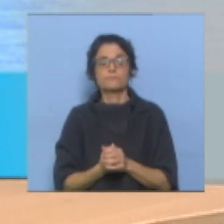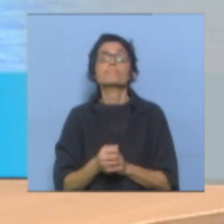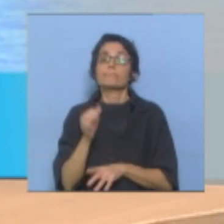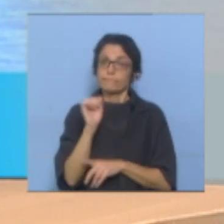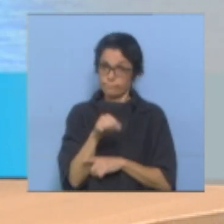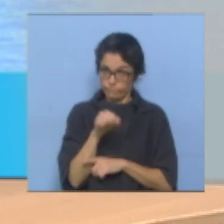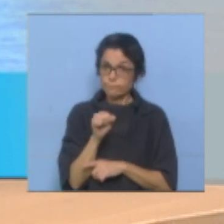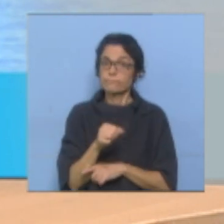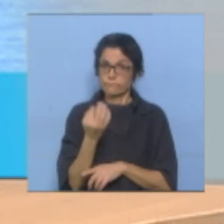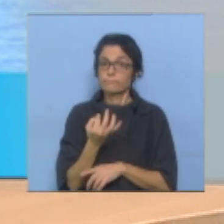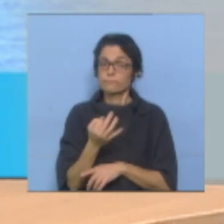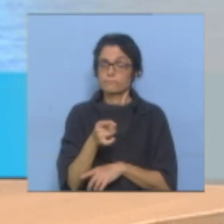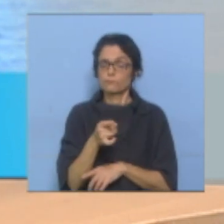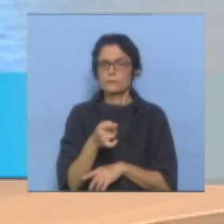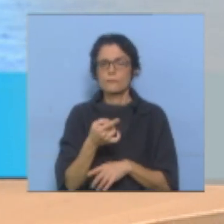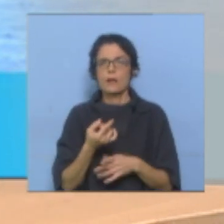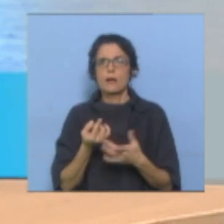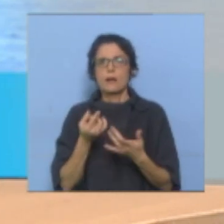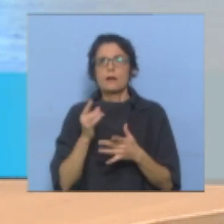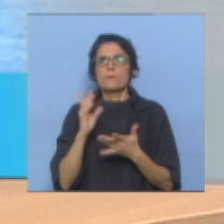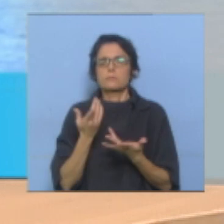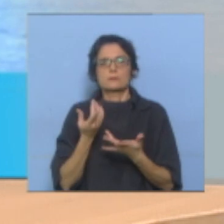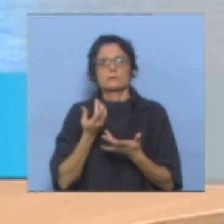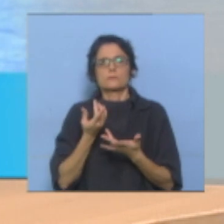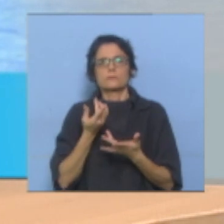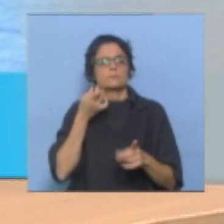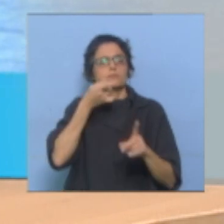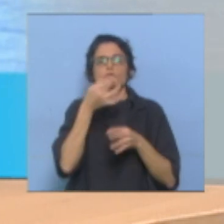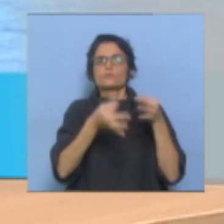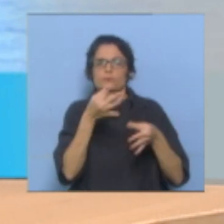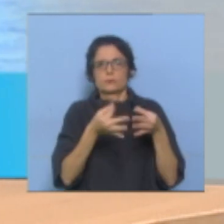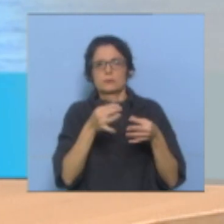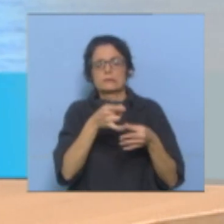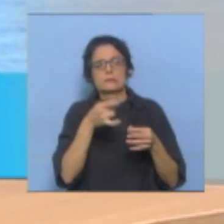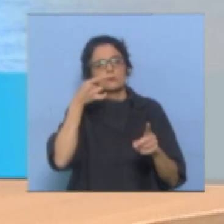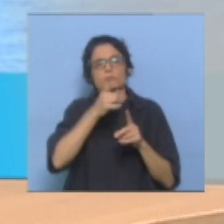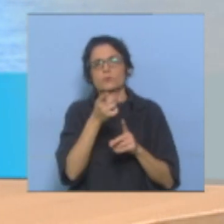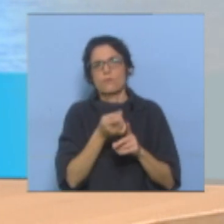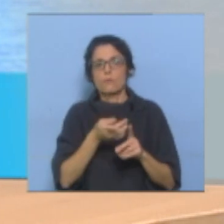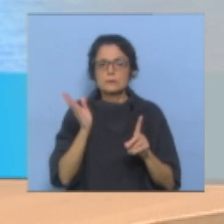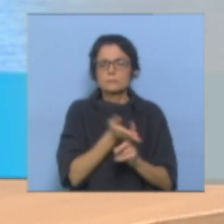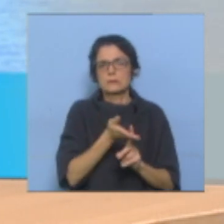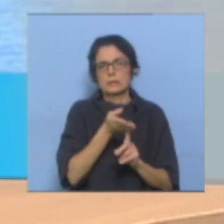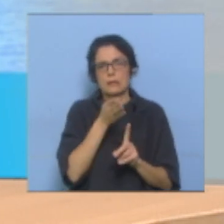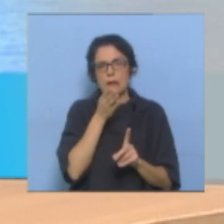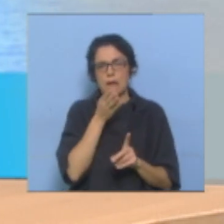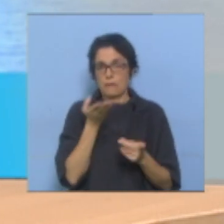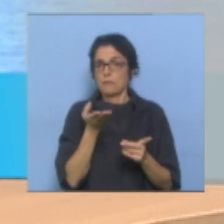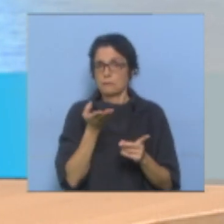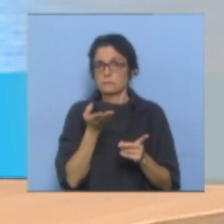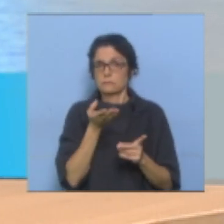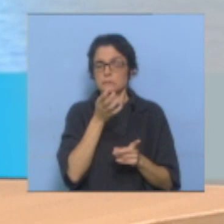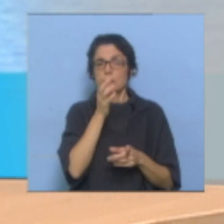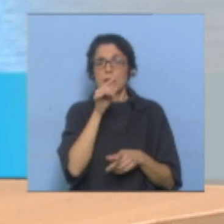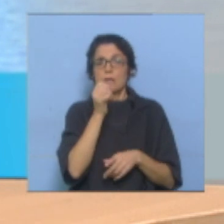geralmente a preocupação do fazer justiça é aplicar uma pena a quem cometeu determinado crime. E se nós